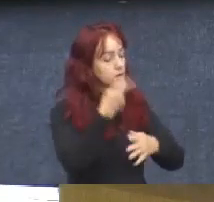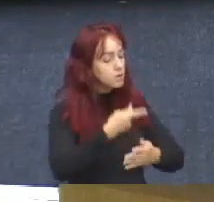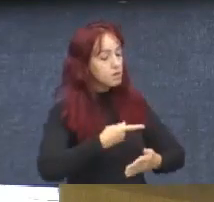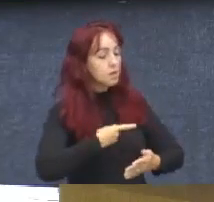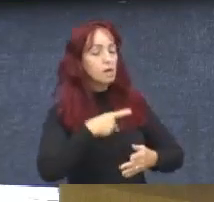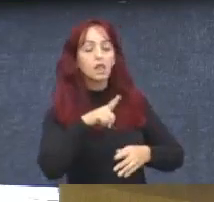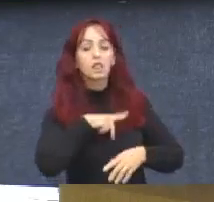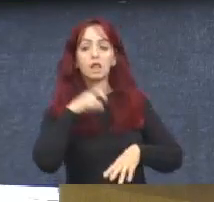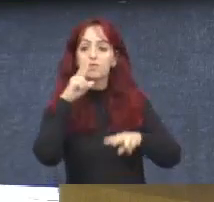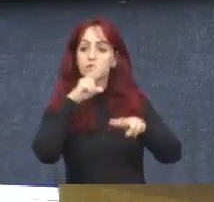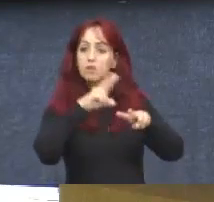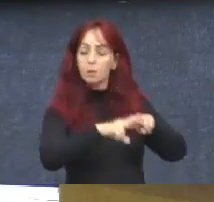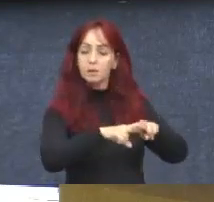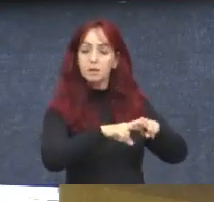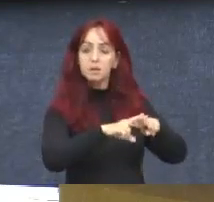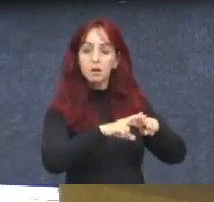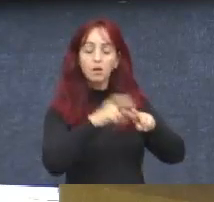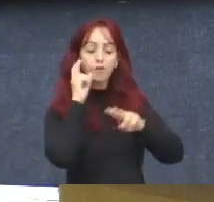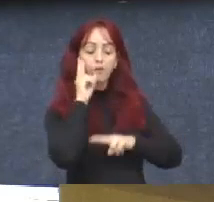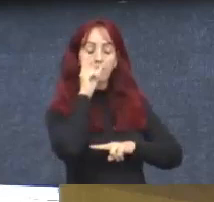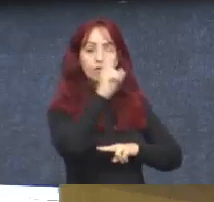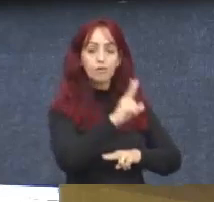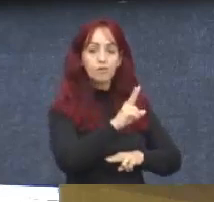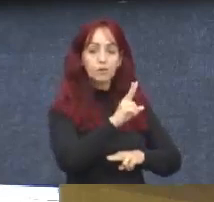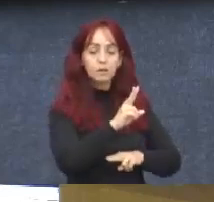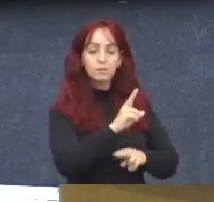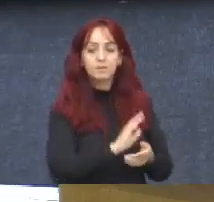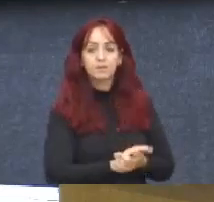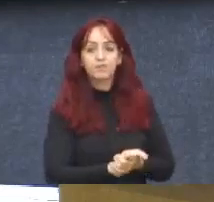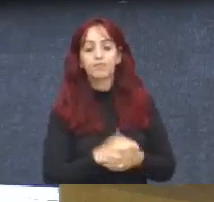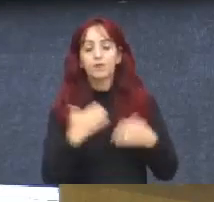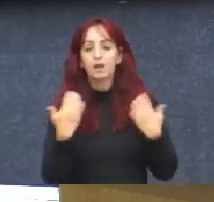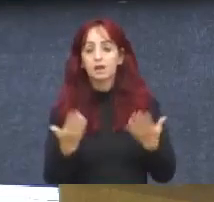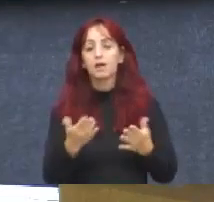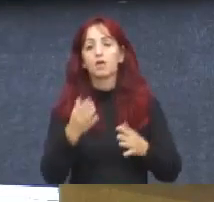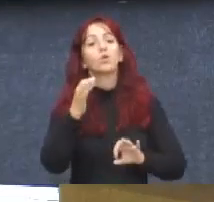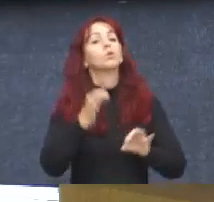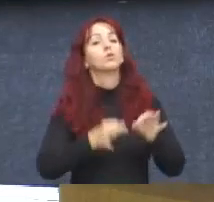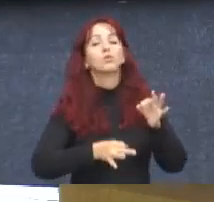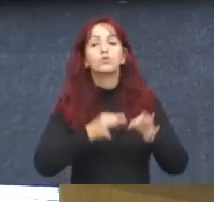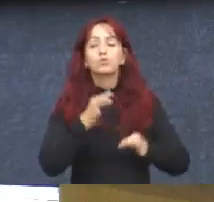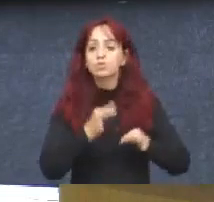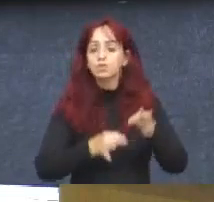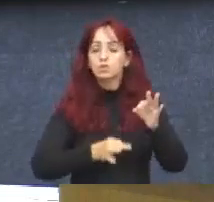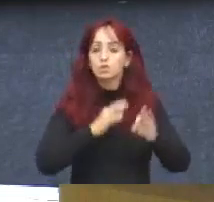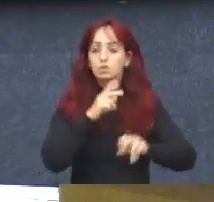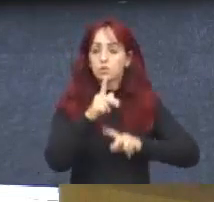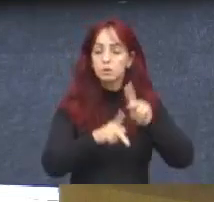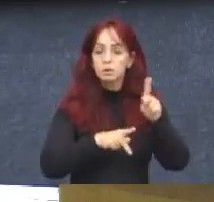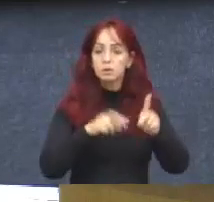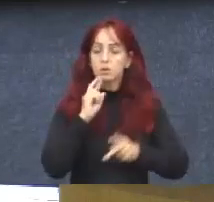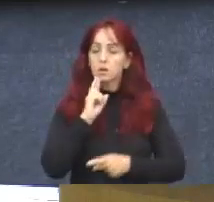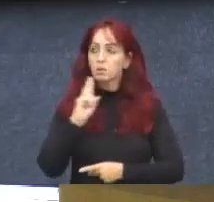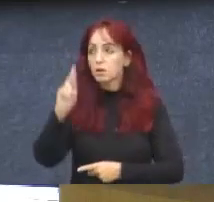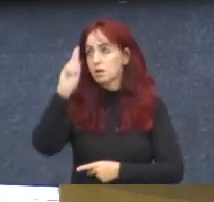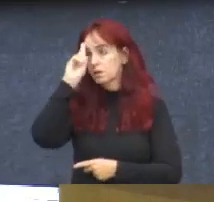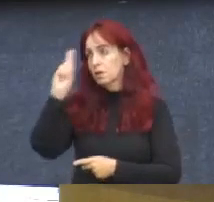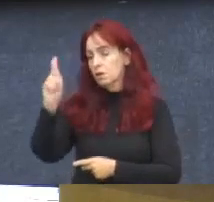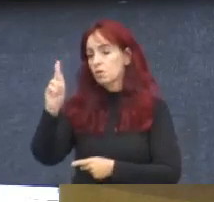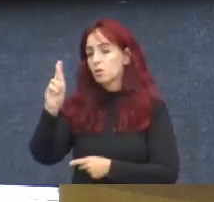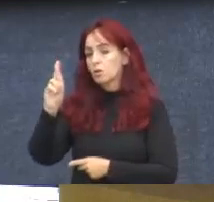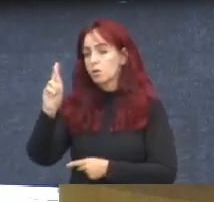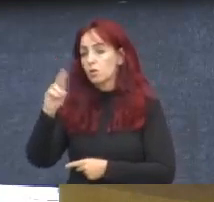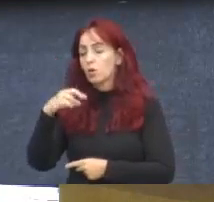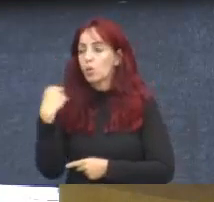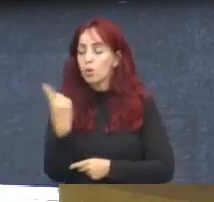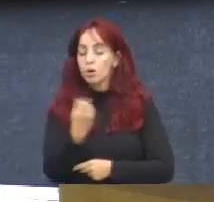estive na prisão e foste-me ver. Então os justos lhes responderão, dizendo: Senhor, quando te vimos com